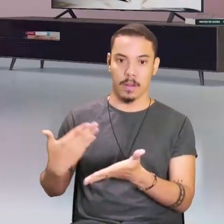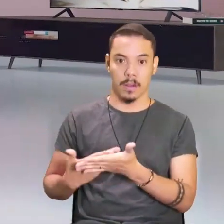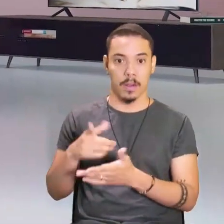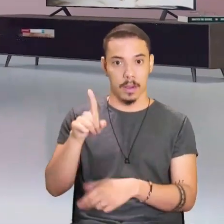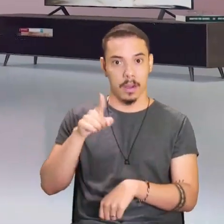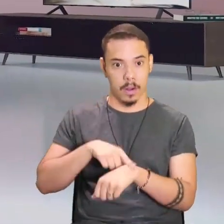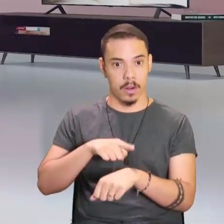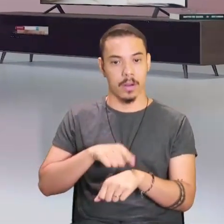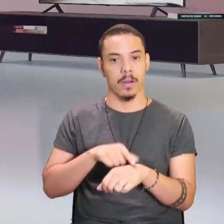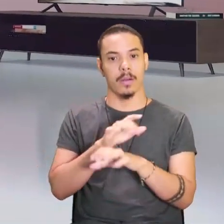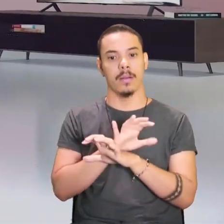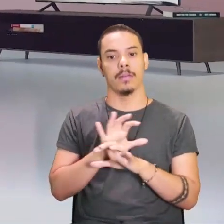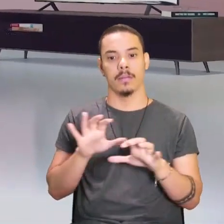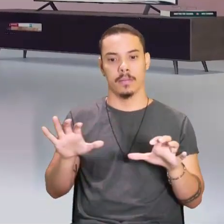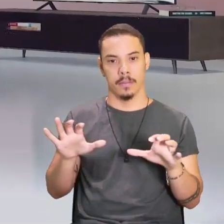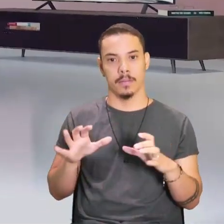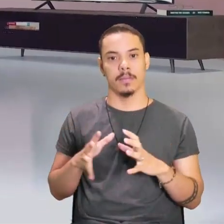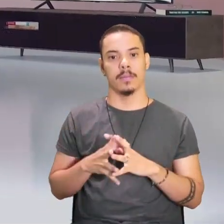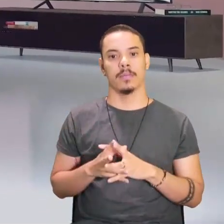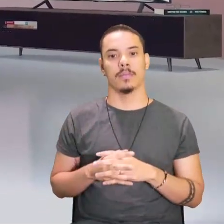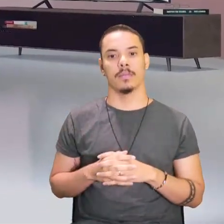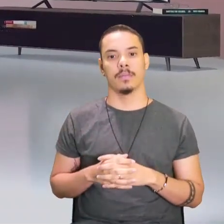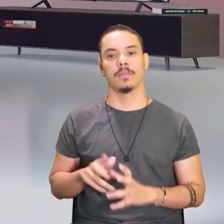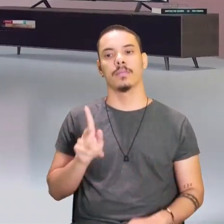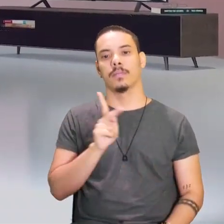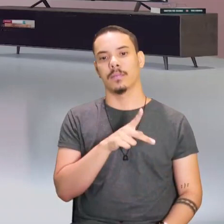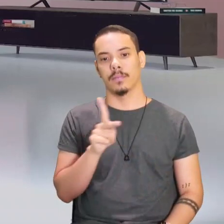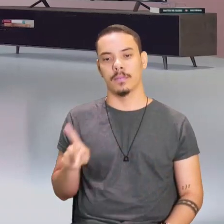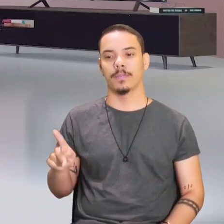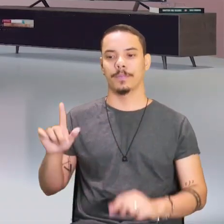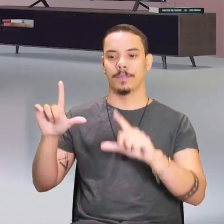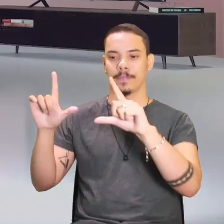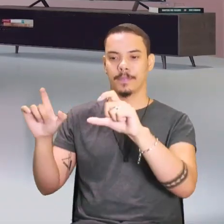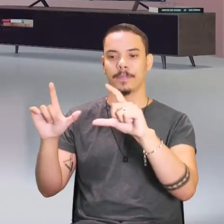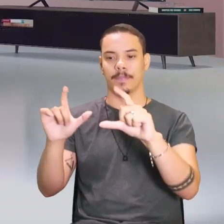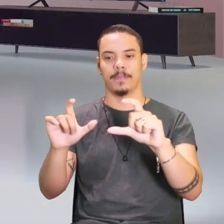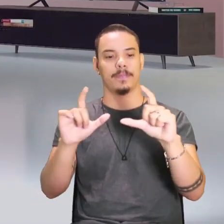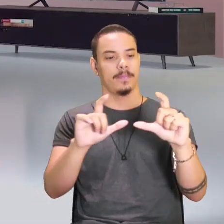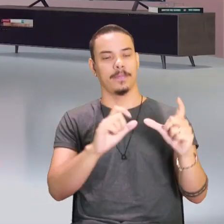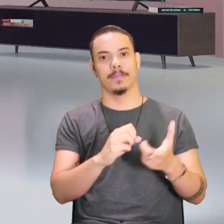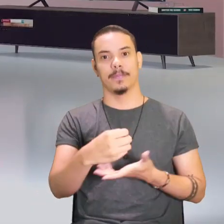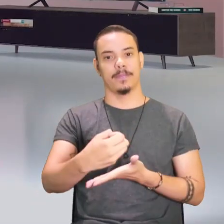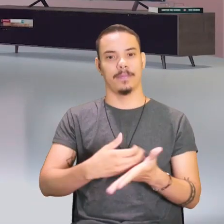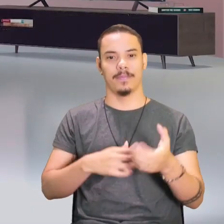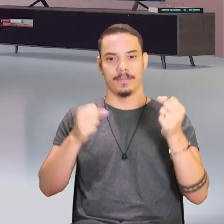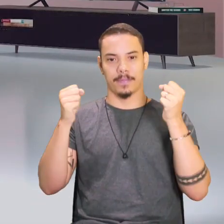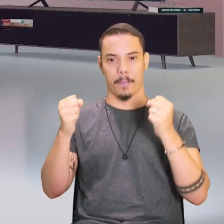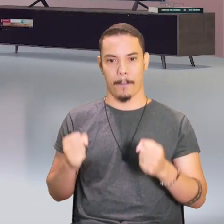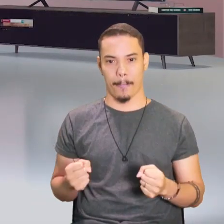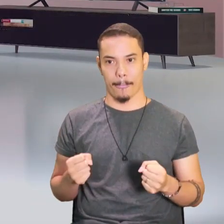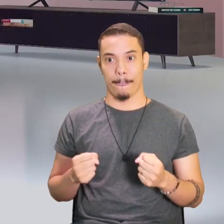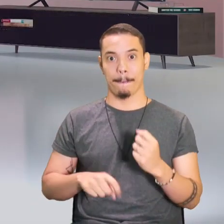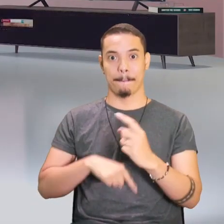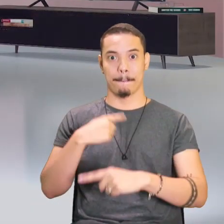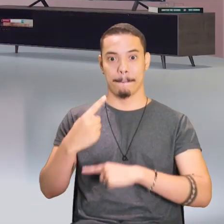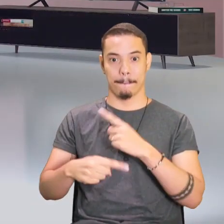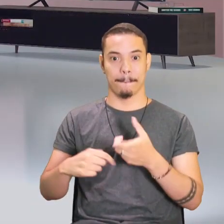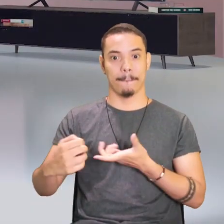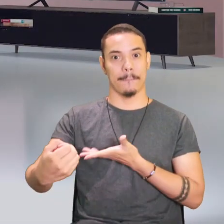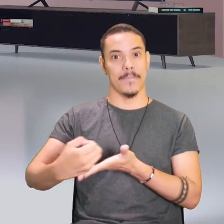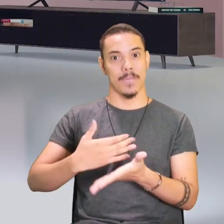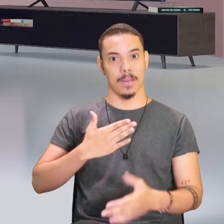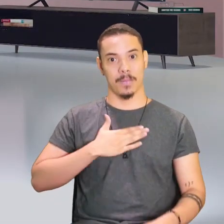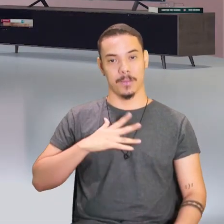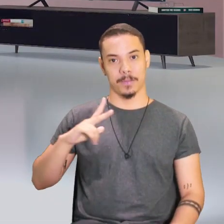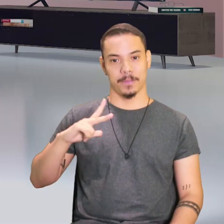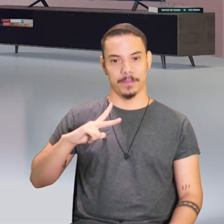hora que você tiver lendo o professor chega lá Flash exatamente e depois manda lá no meu